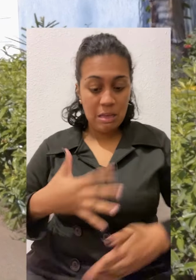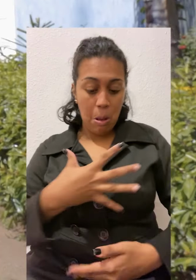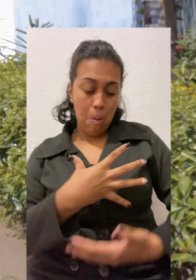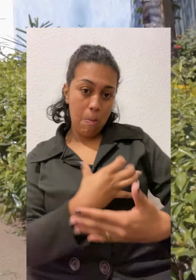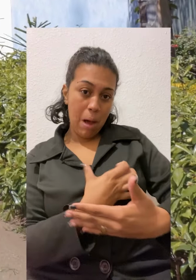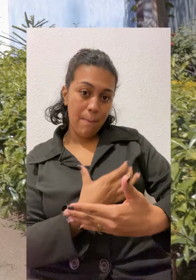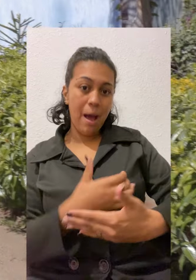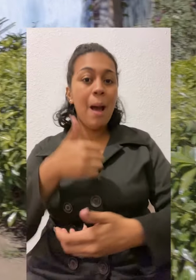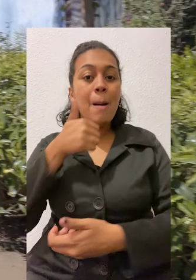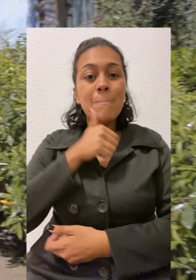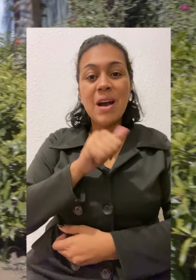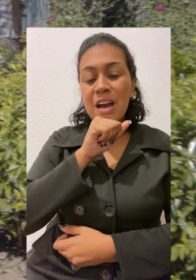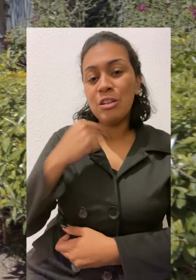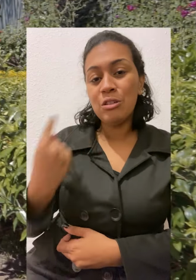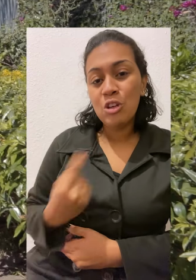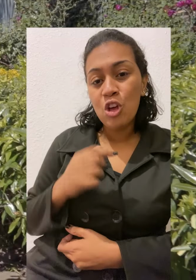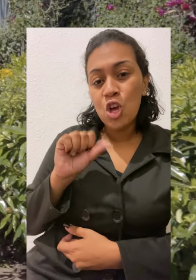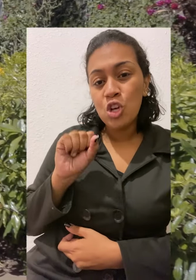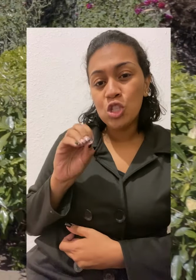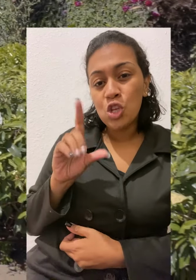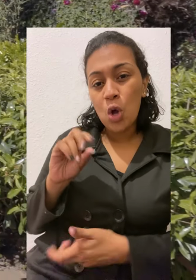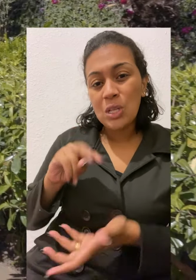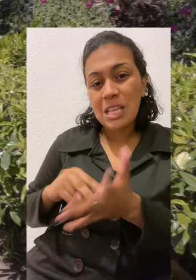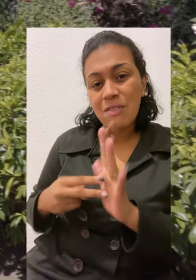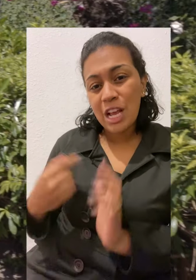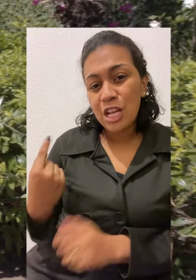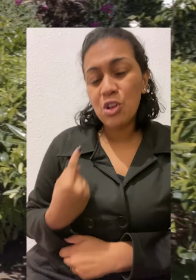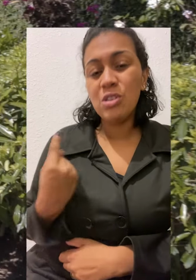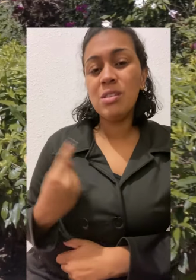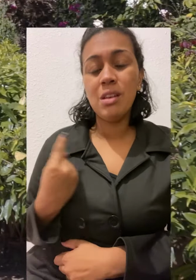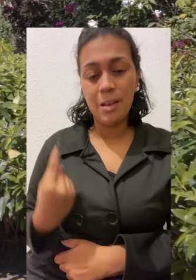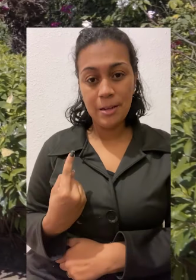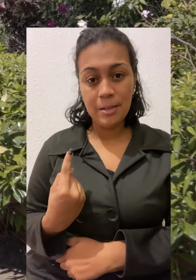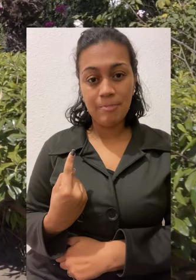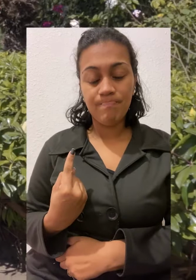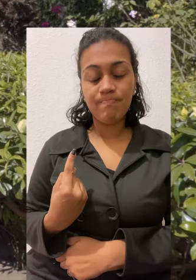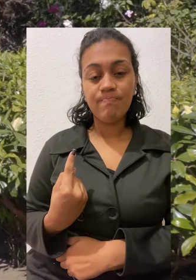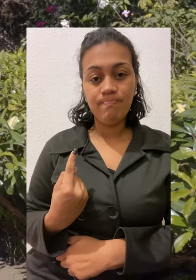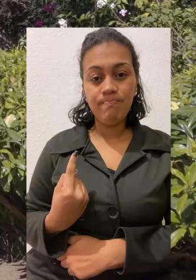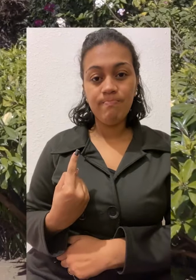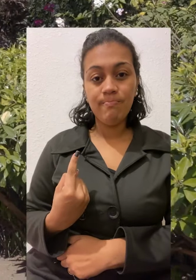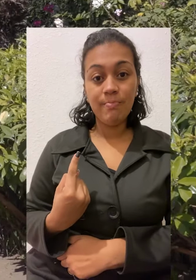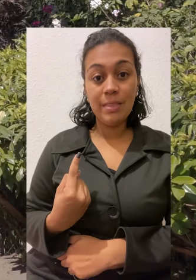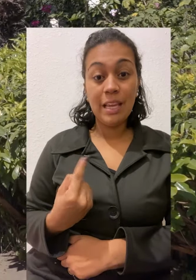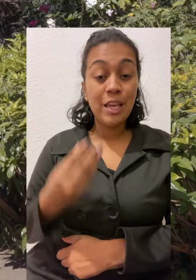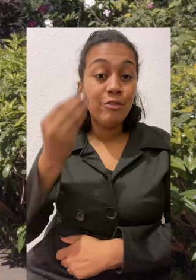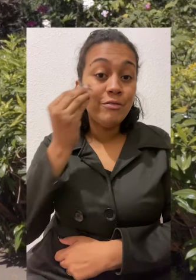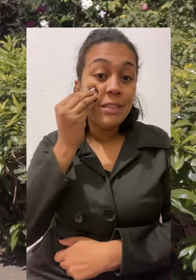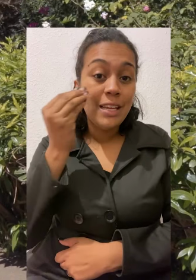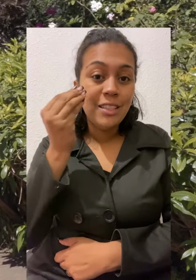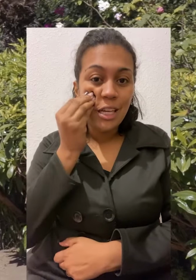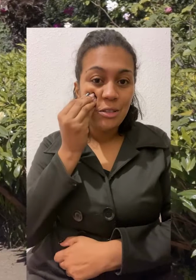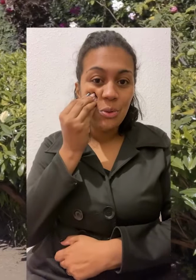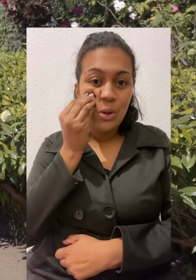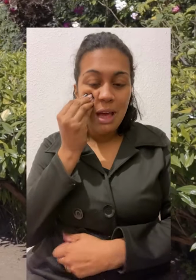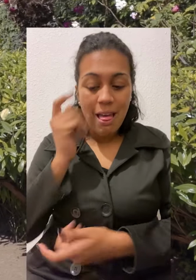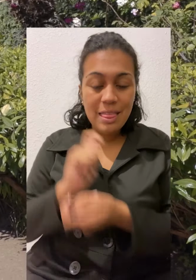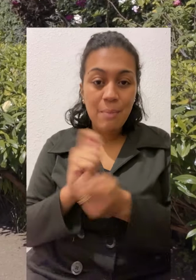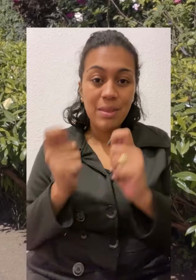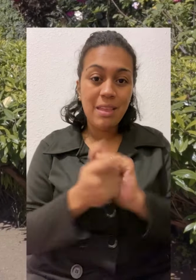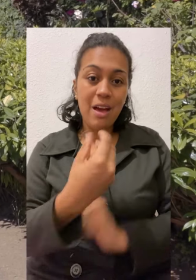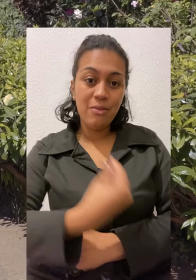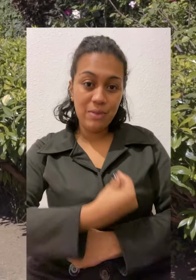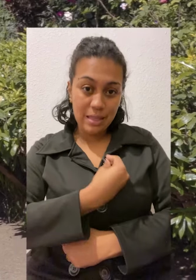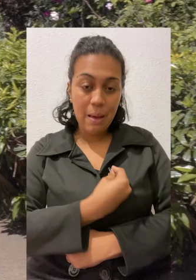nasce, morde a teta. Mãe solo, feito chão fértil. Mãe solo, feita a mão tenra da